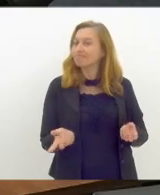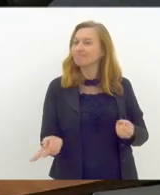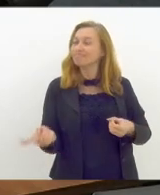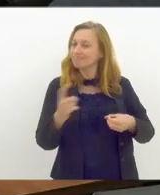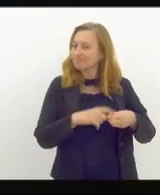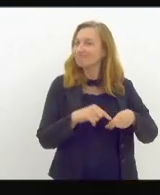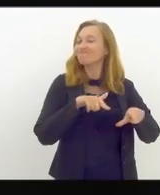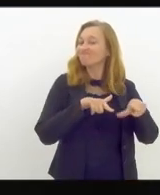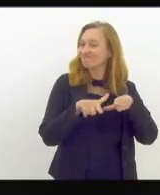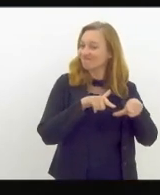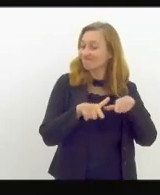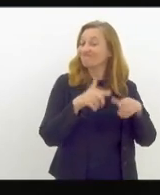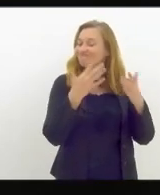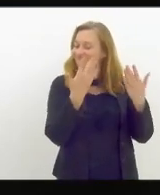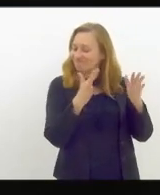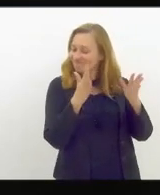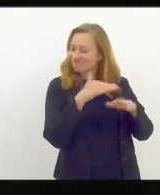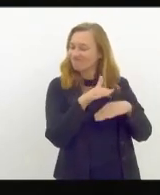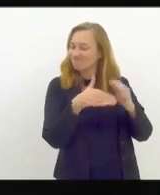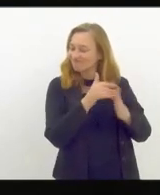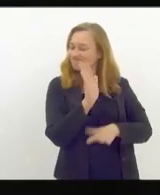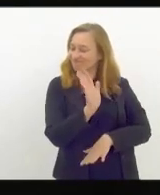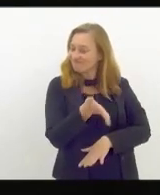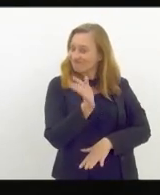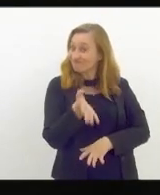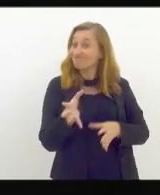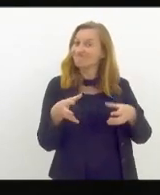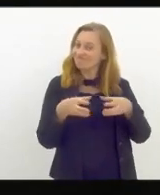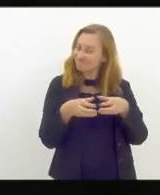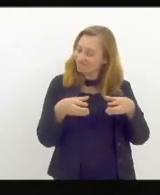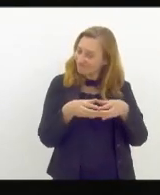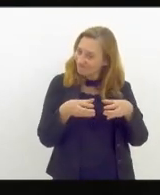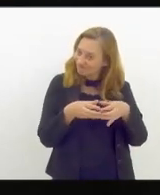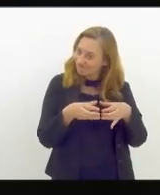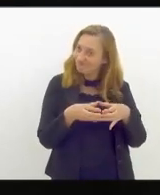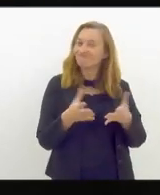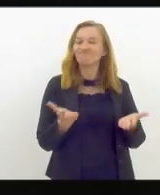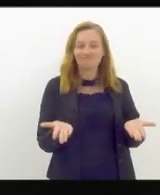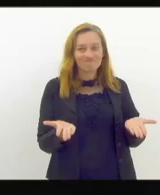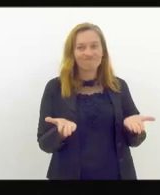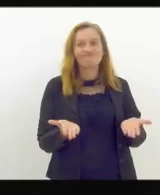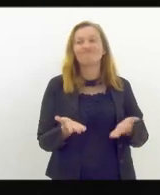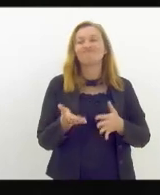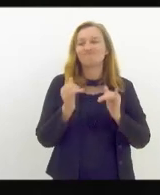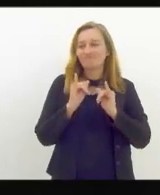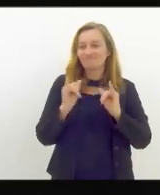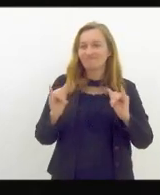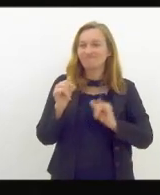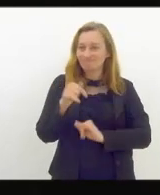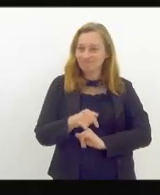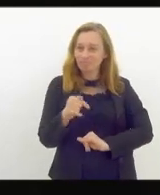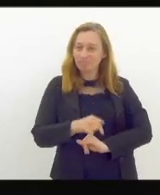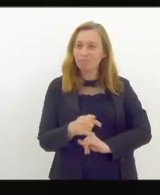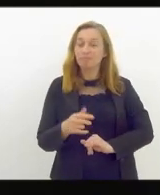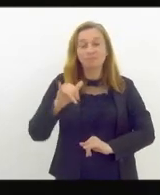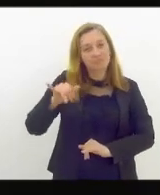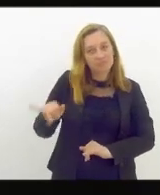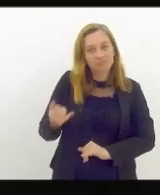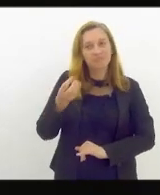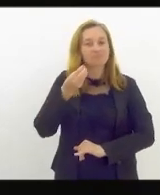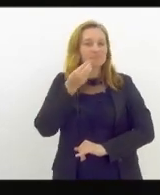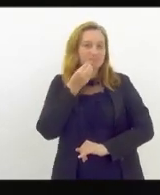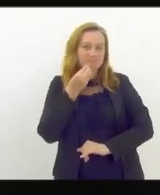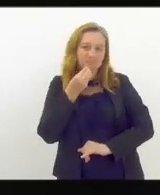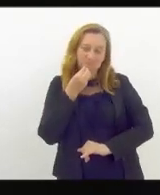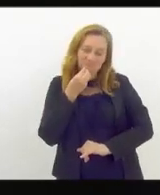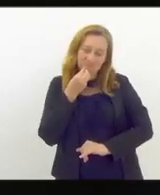do mandato. Já parabenizei a todos no grupo, já fiz isso pronunciado aqui, mas aproveitando a